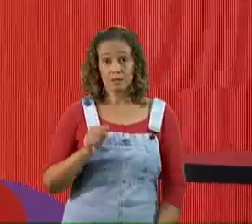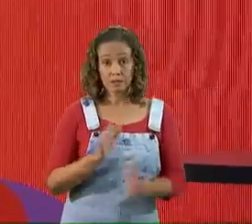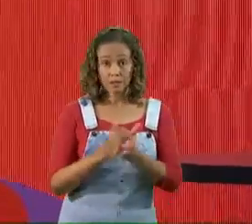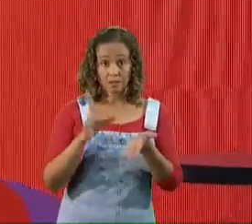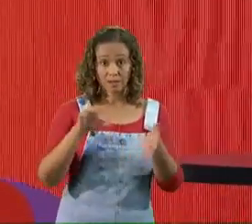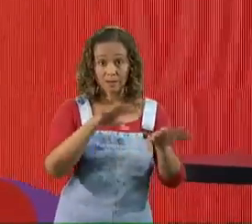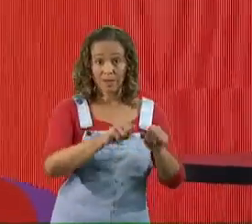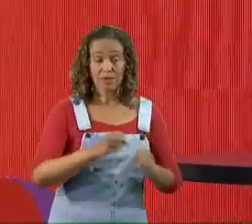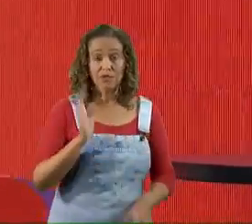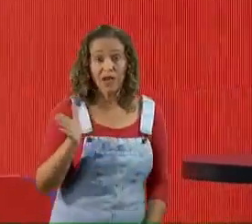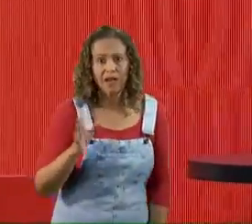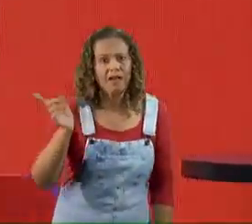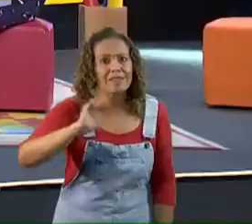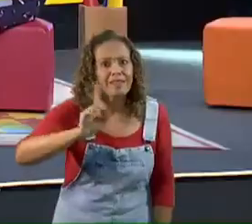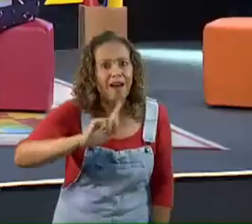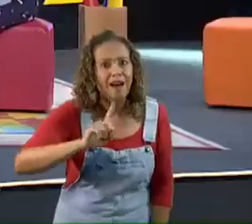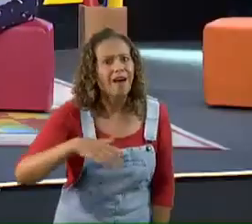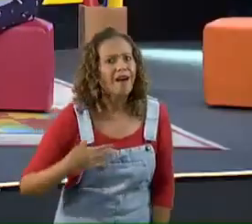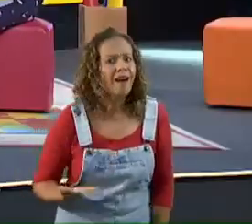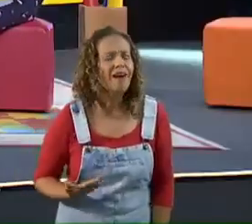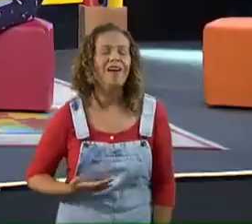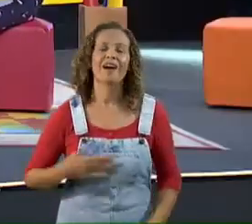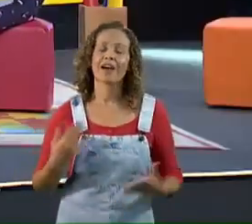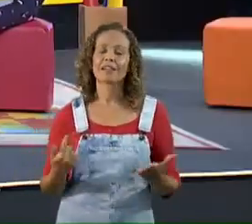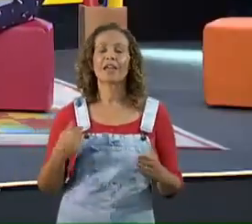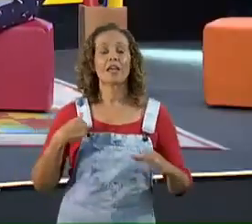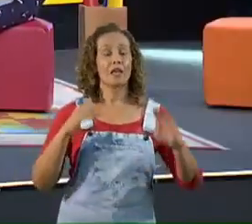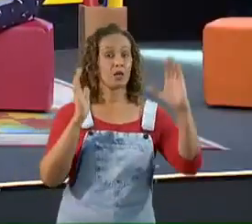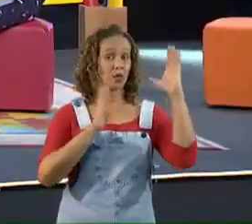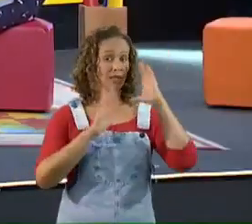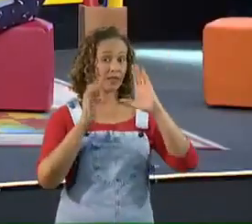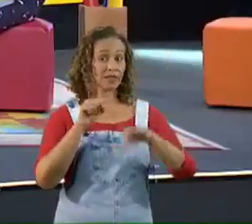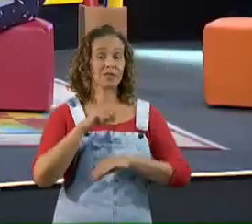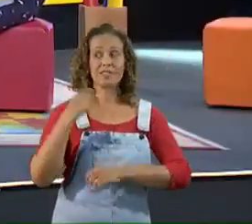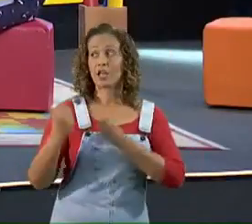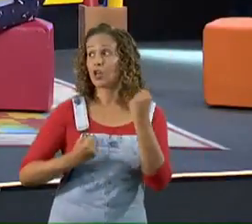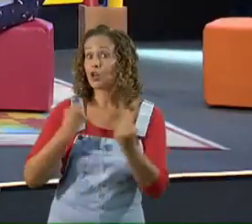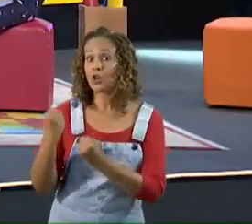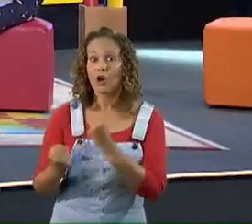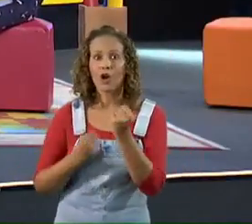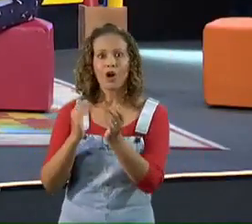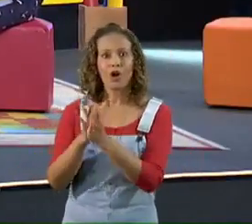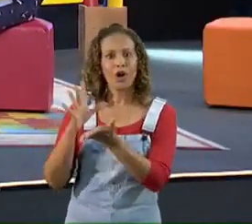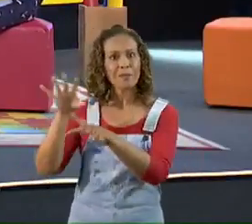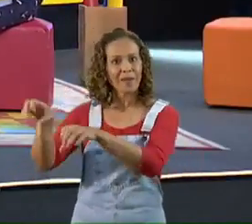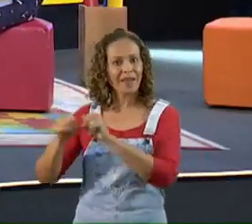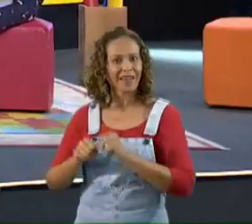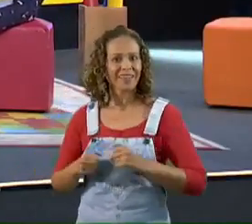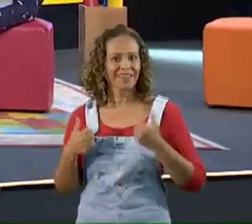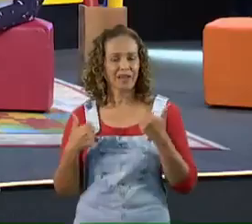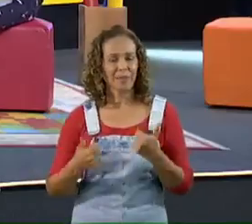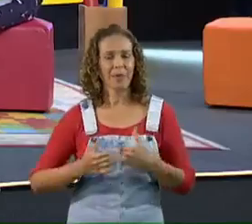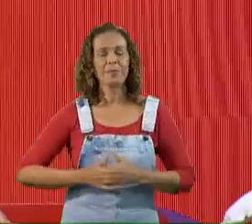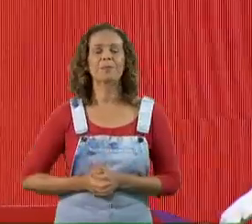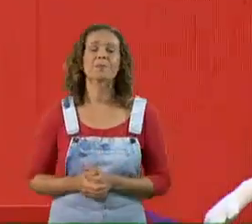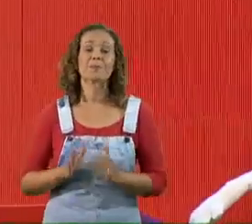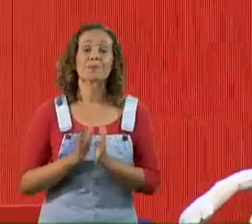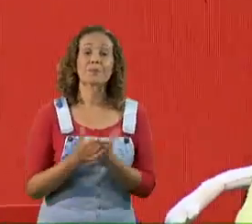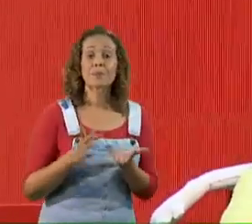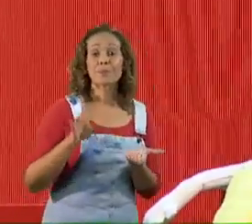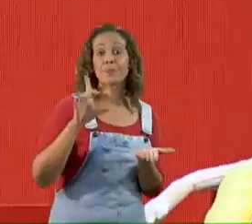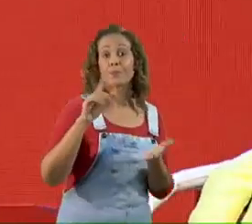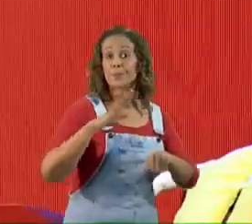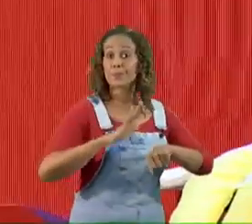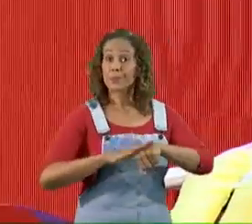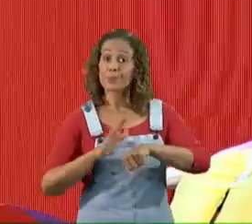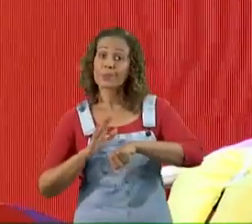Bíblia? Não? Então, enquanto eu canto, você corre para pegar a sua Bíblia. Vamos lá? Bíblia na mão para